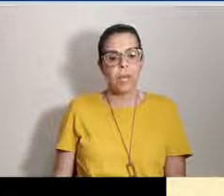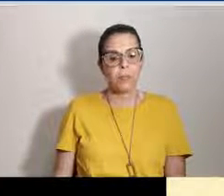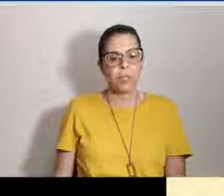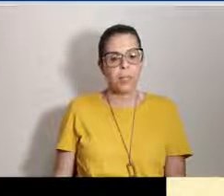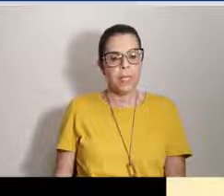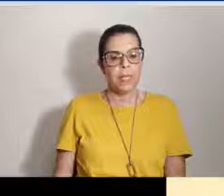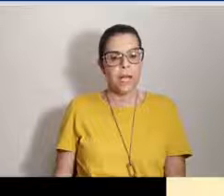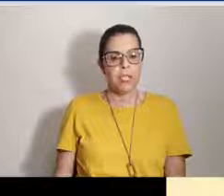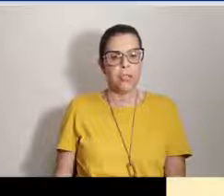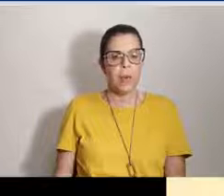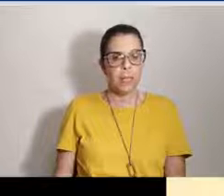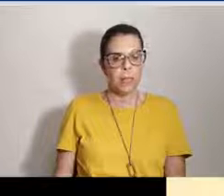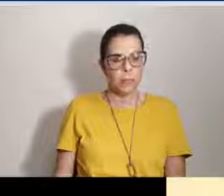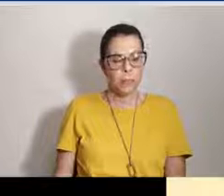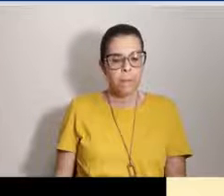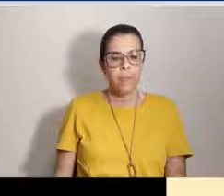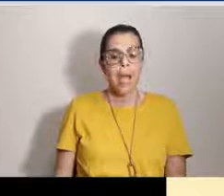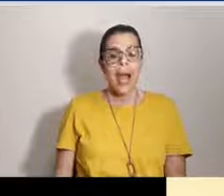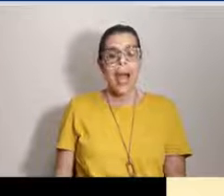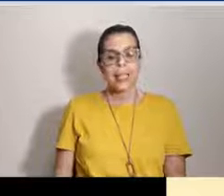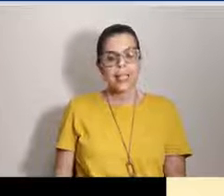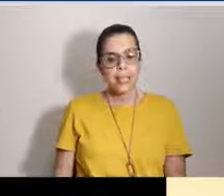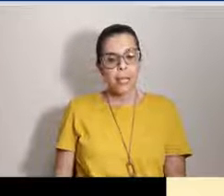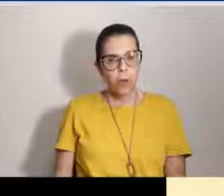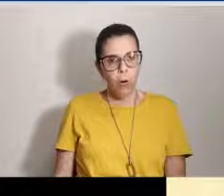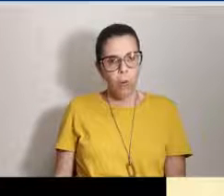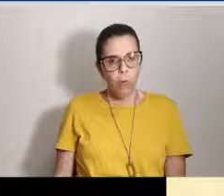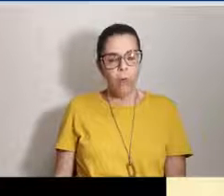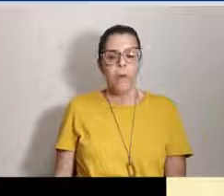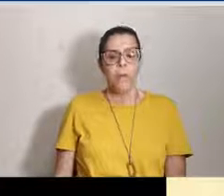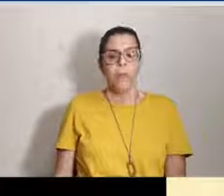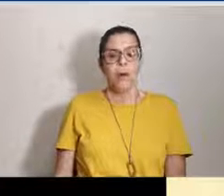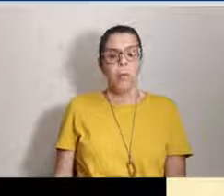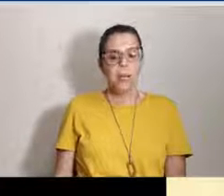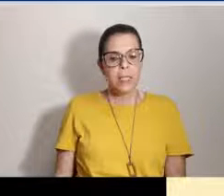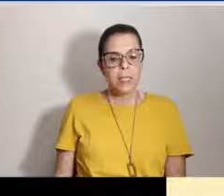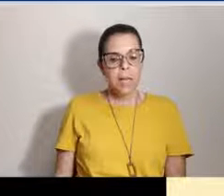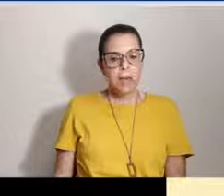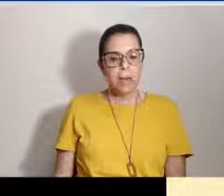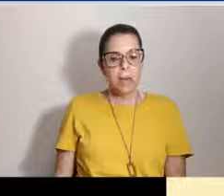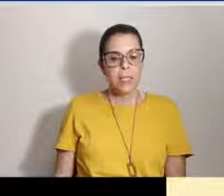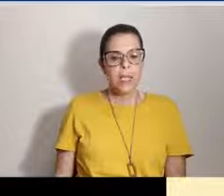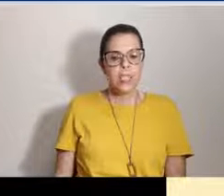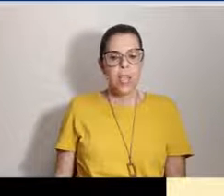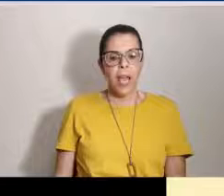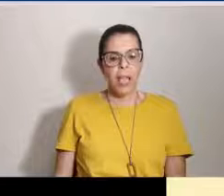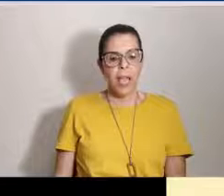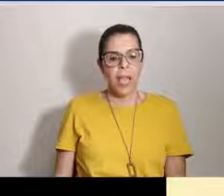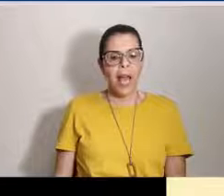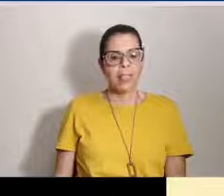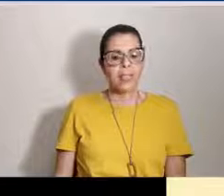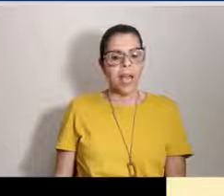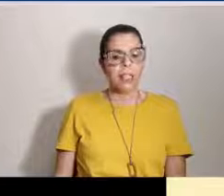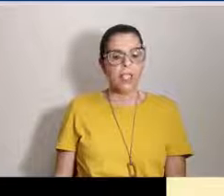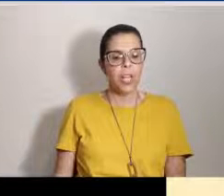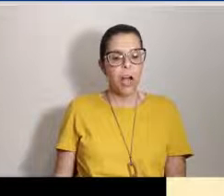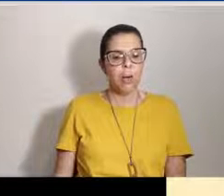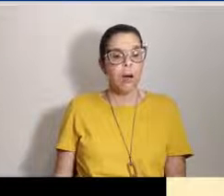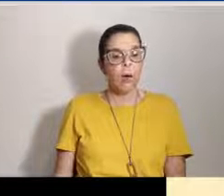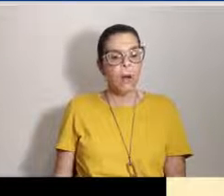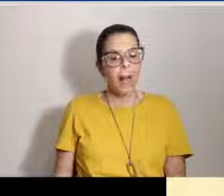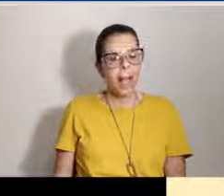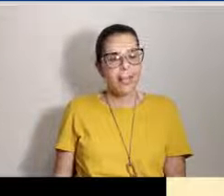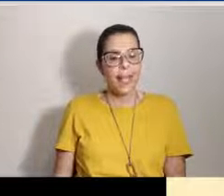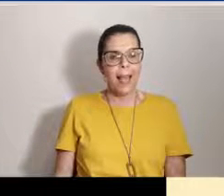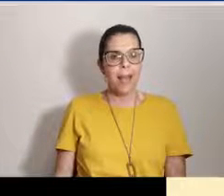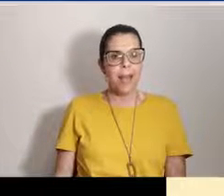interfere no processo de aprendizagem do aluno. Assim como uma lição importante é que a sala de